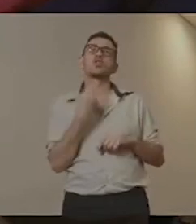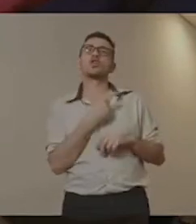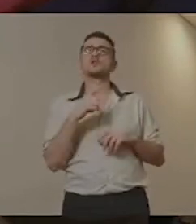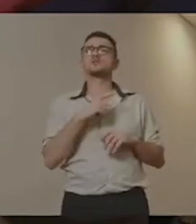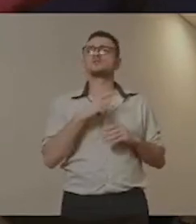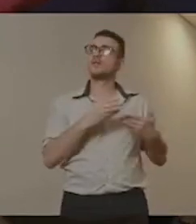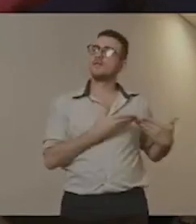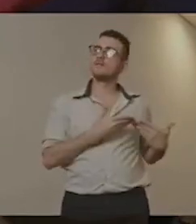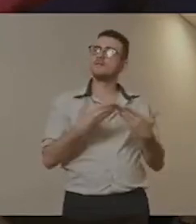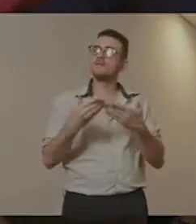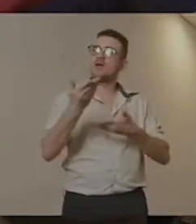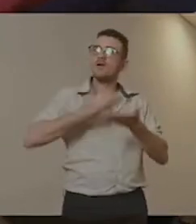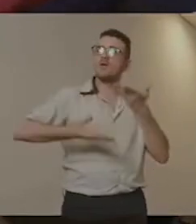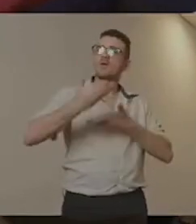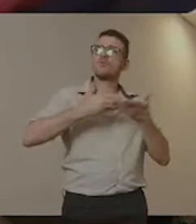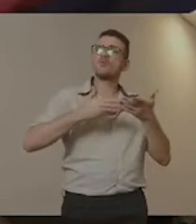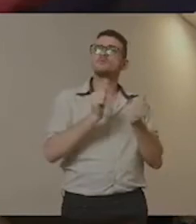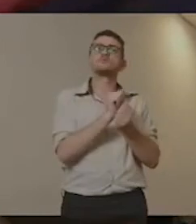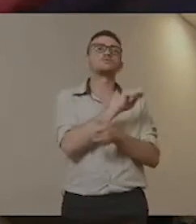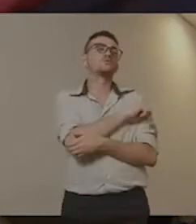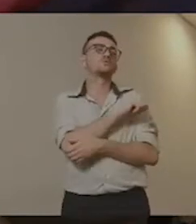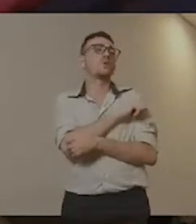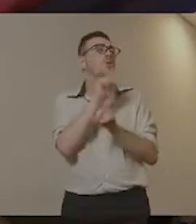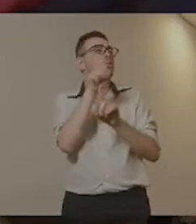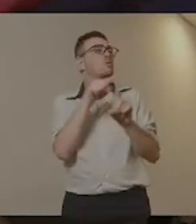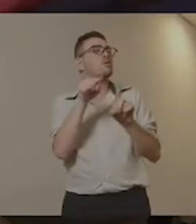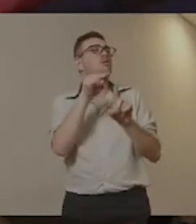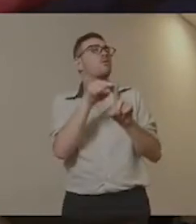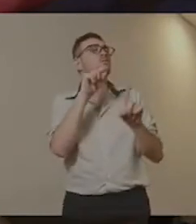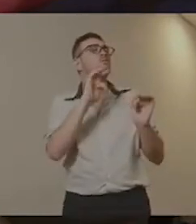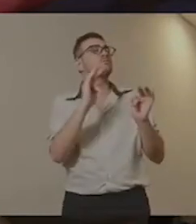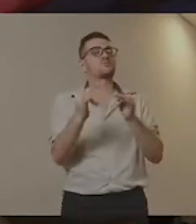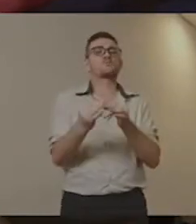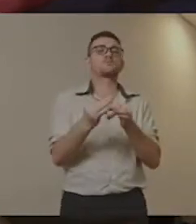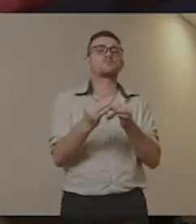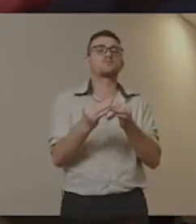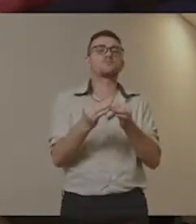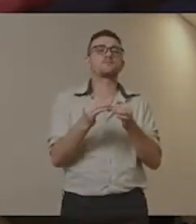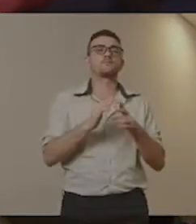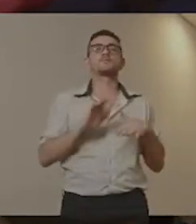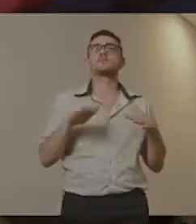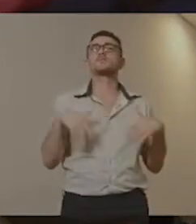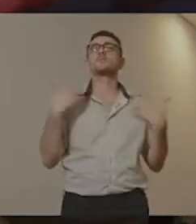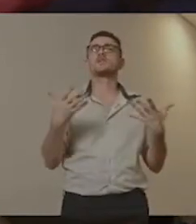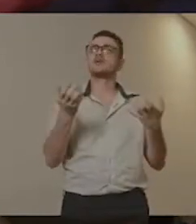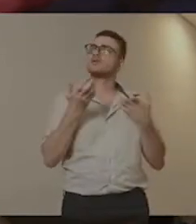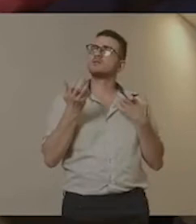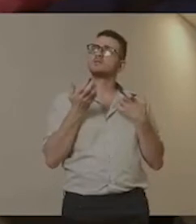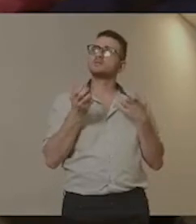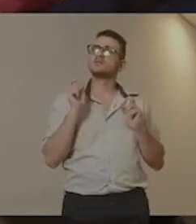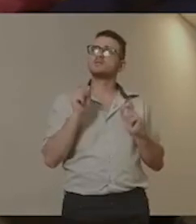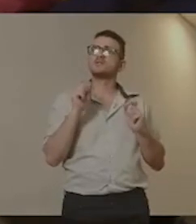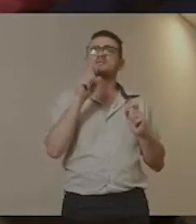pela voz de quem é o nosso objetivo final. Né? Então, eu gostaria que vocês não tivessem